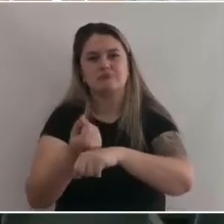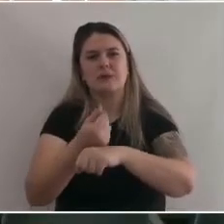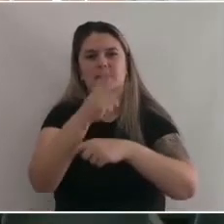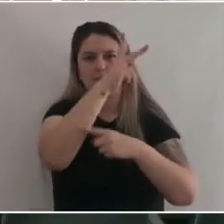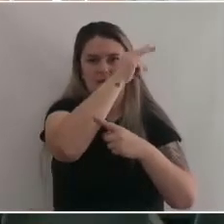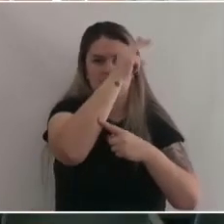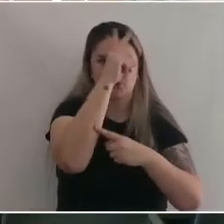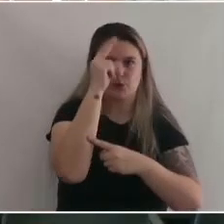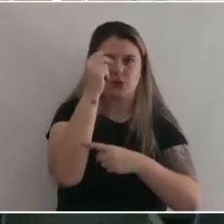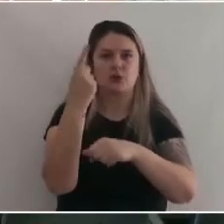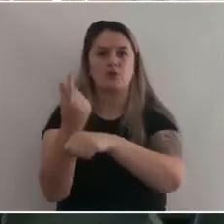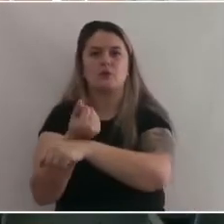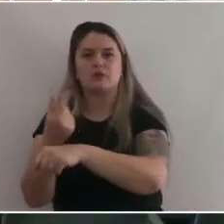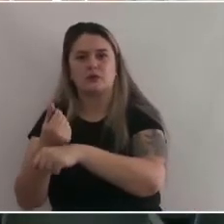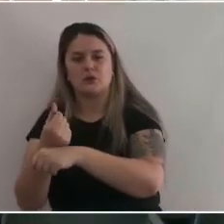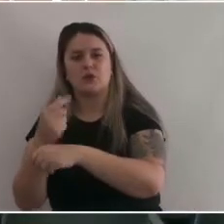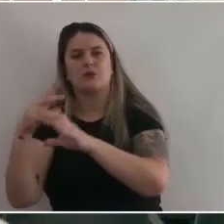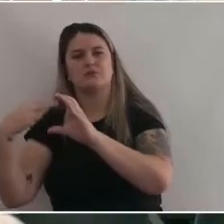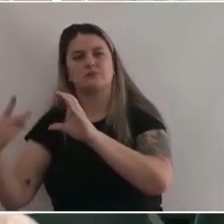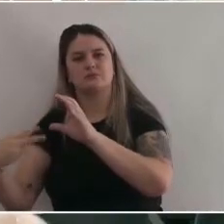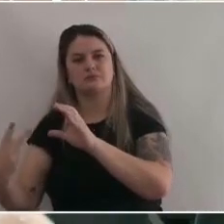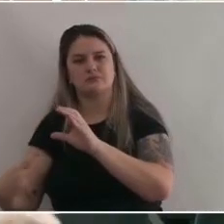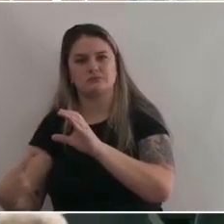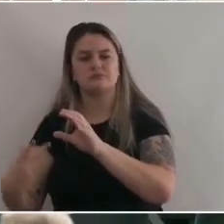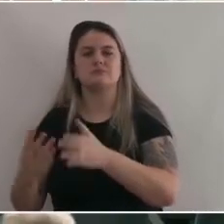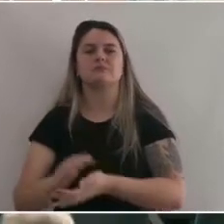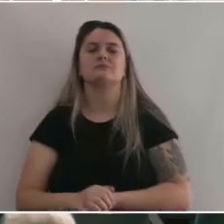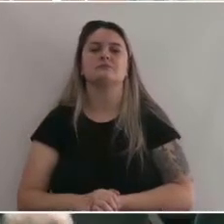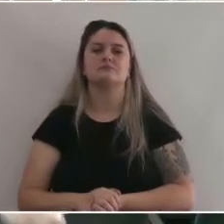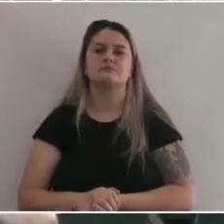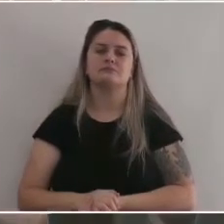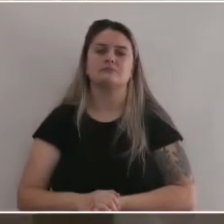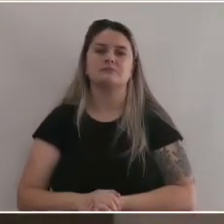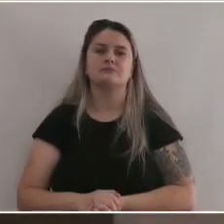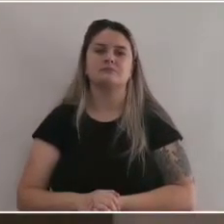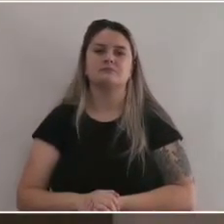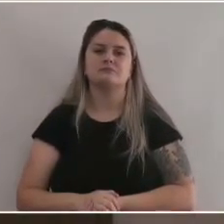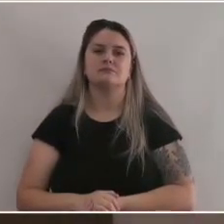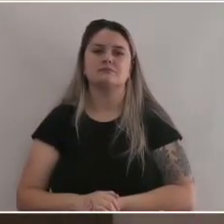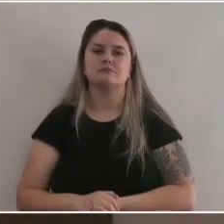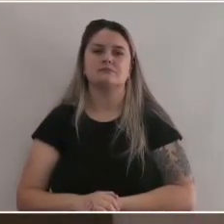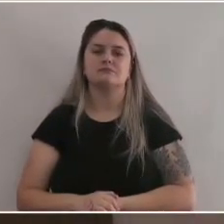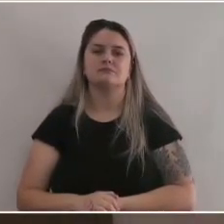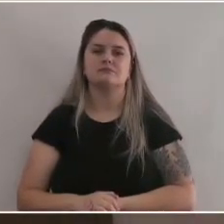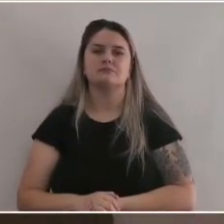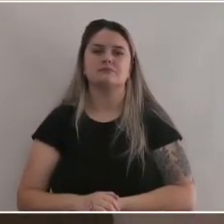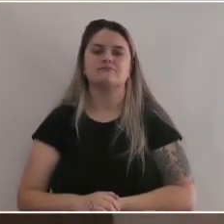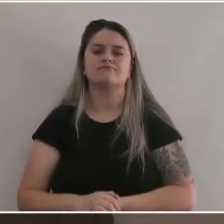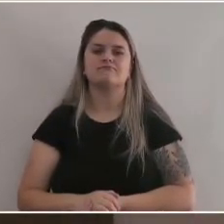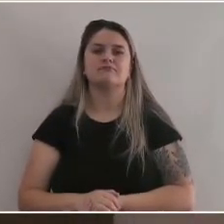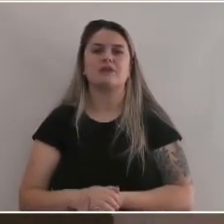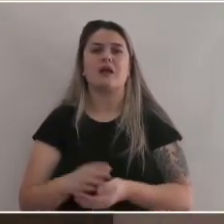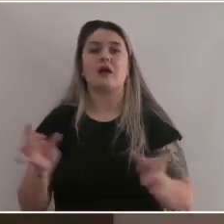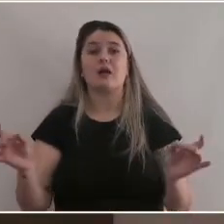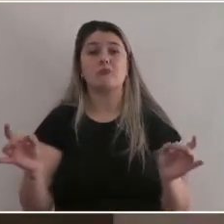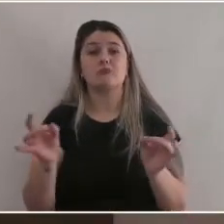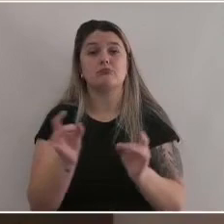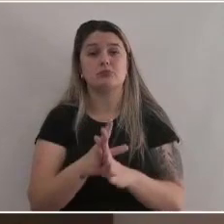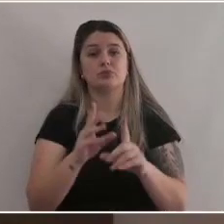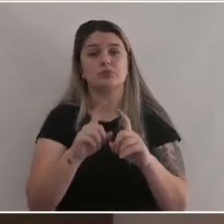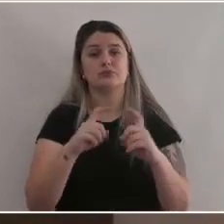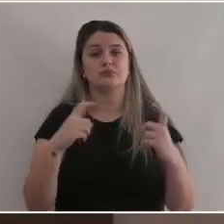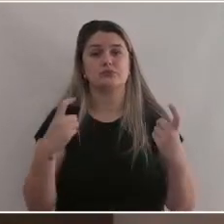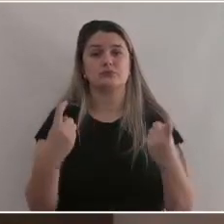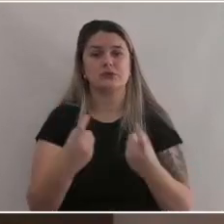Prefeitura Municipal de União da Vitória quanto da Câmara Municipal, também do mesmo município, e declaramos encerrada essa